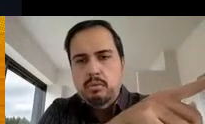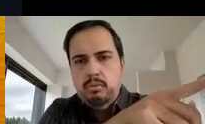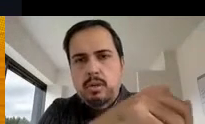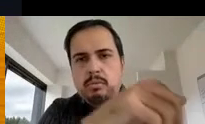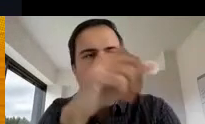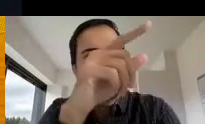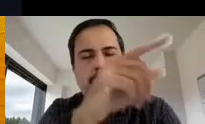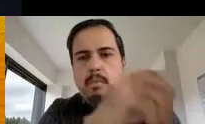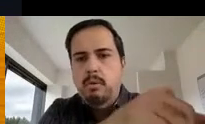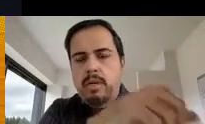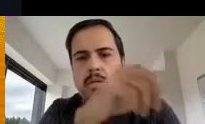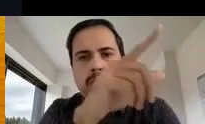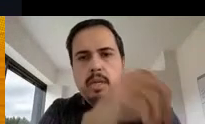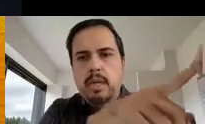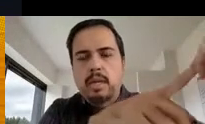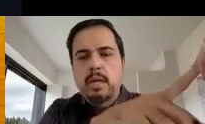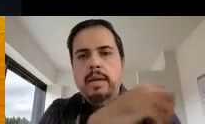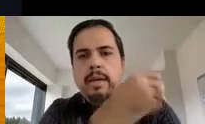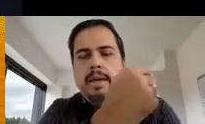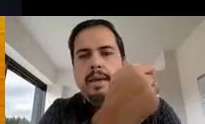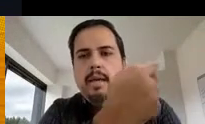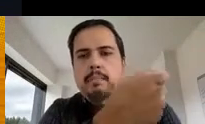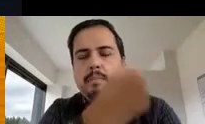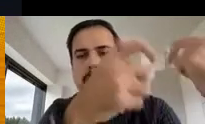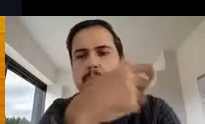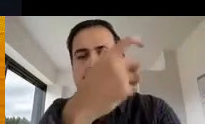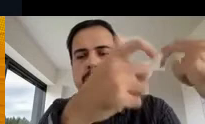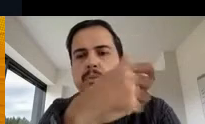delas é obsoleto, não tem memória,